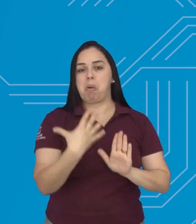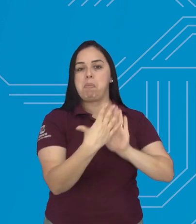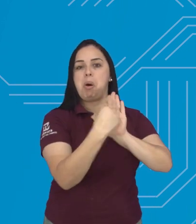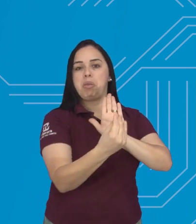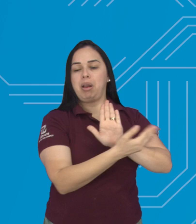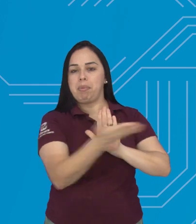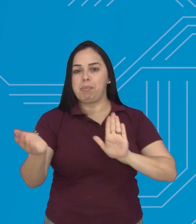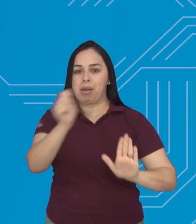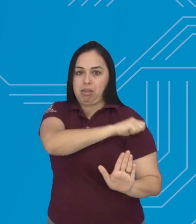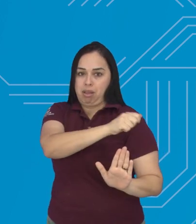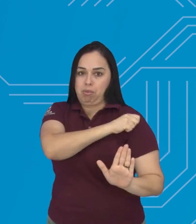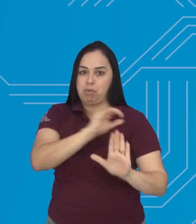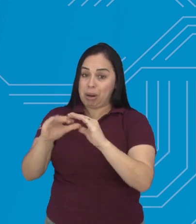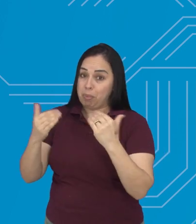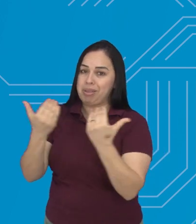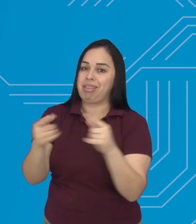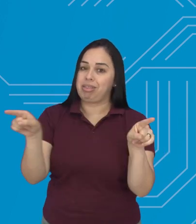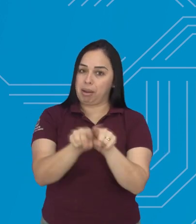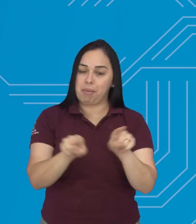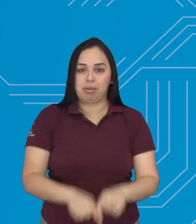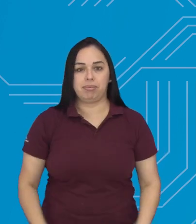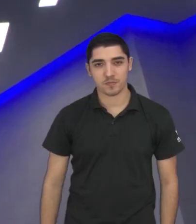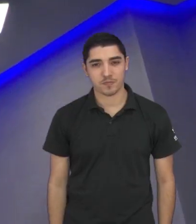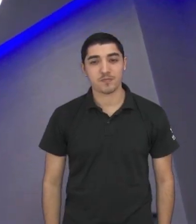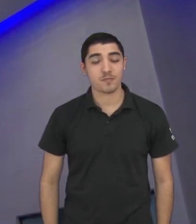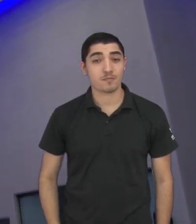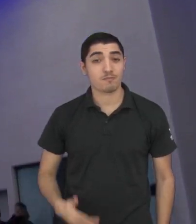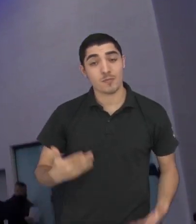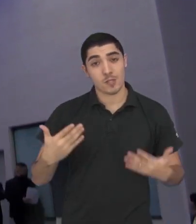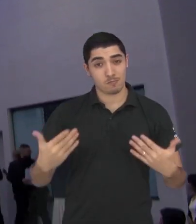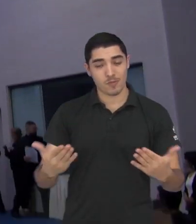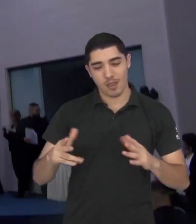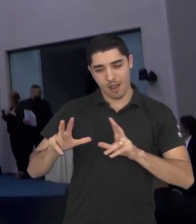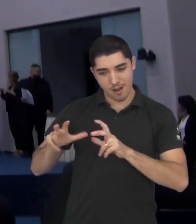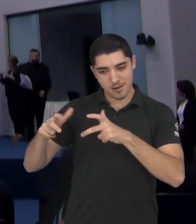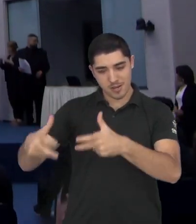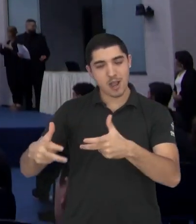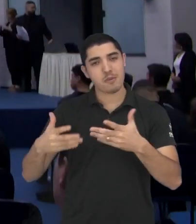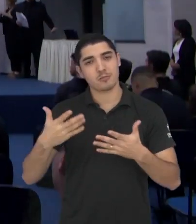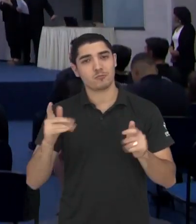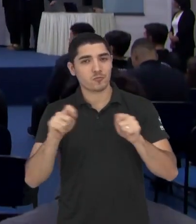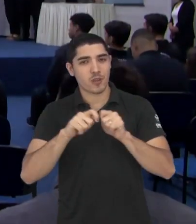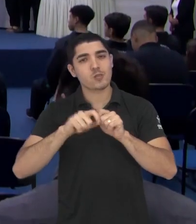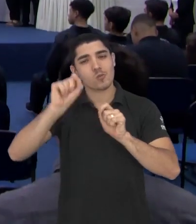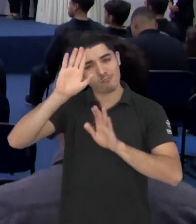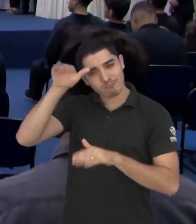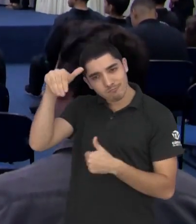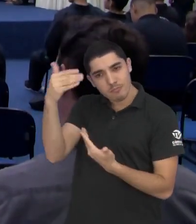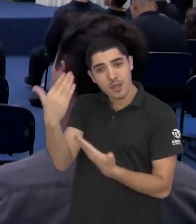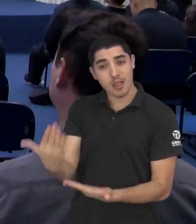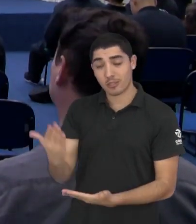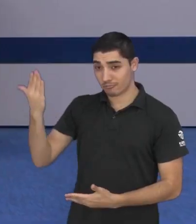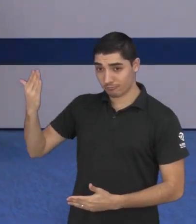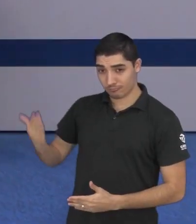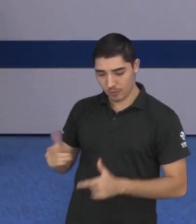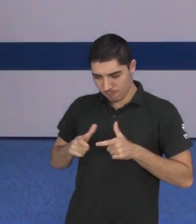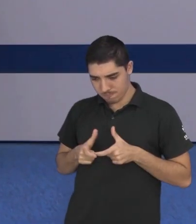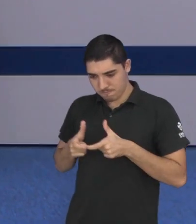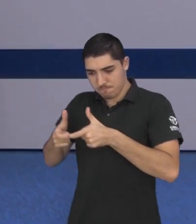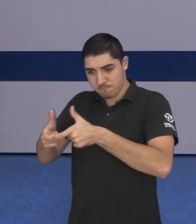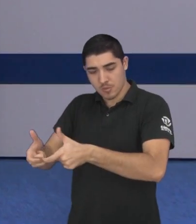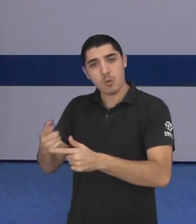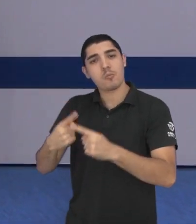se demonstrou apreensiva ao confisco de 14% no salário dos aposentados e fez críticas à gestão pública municipal.